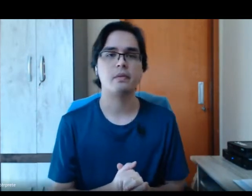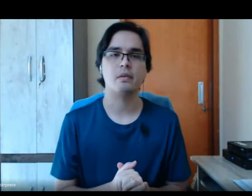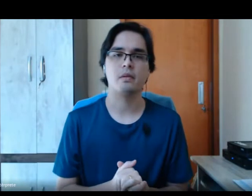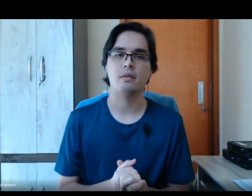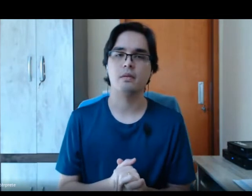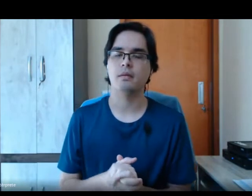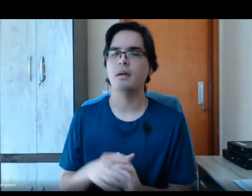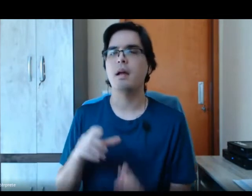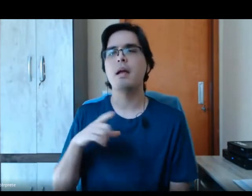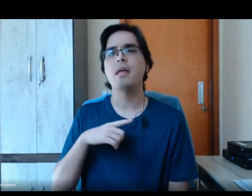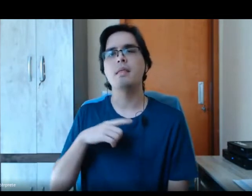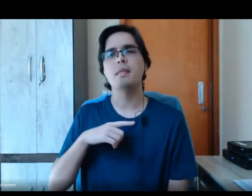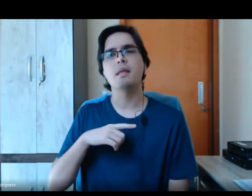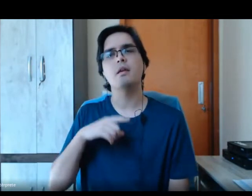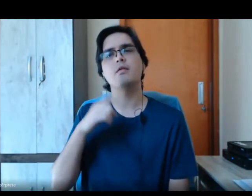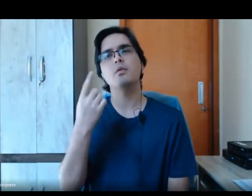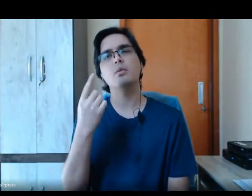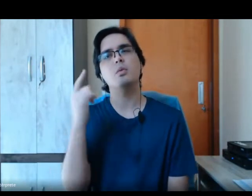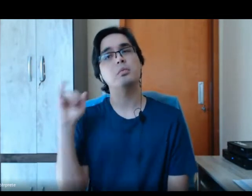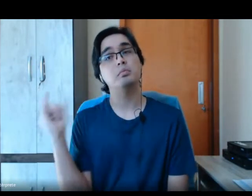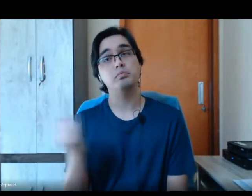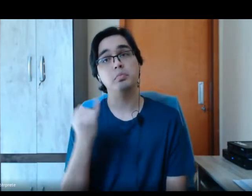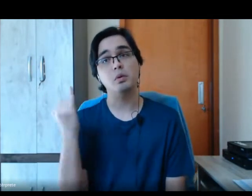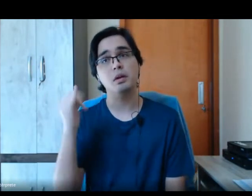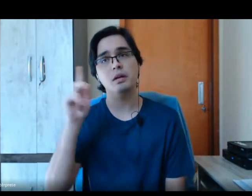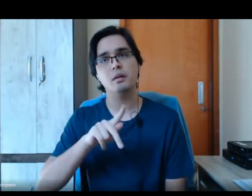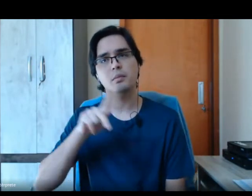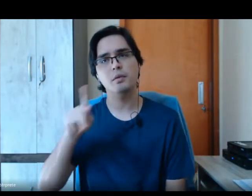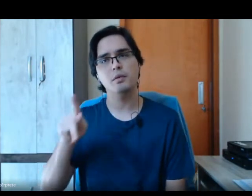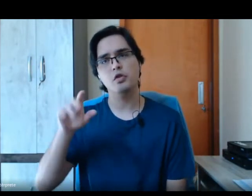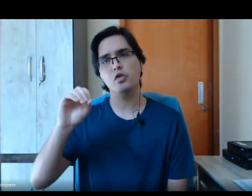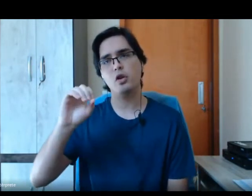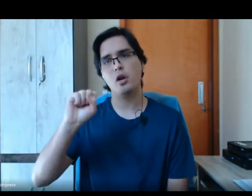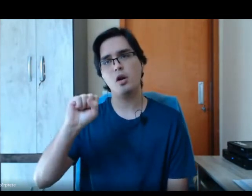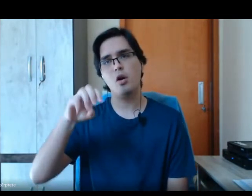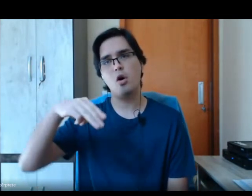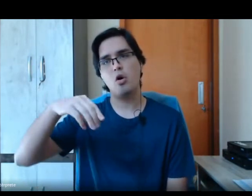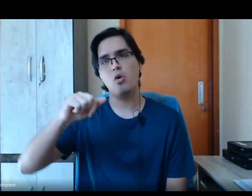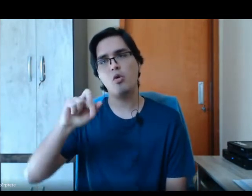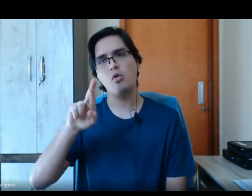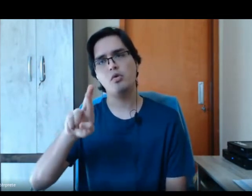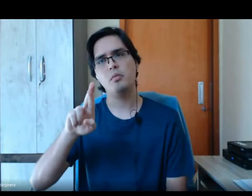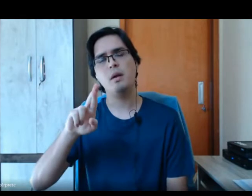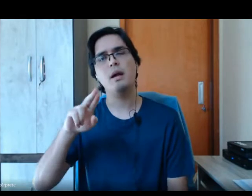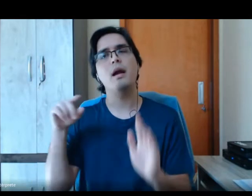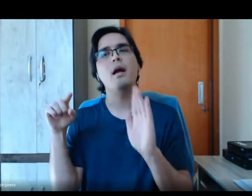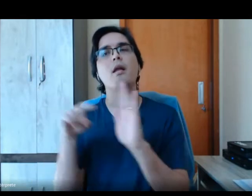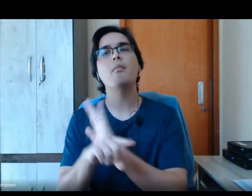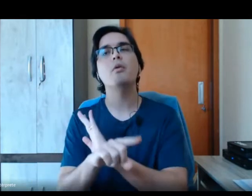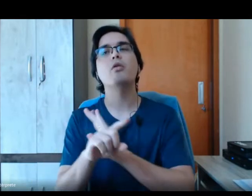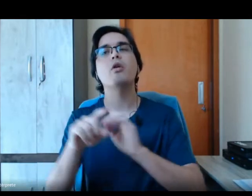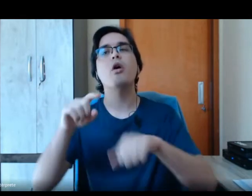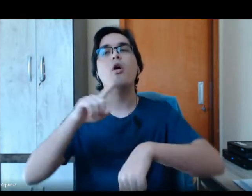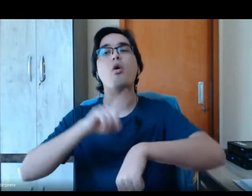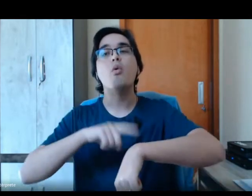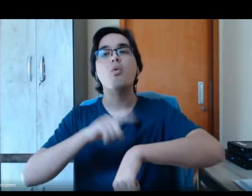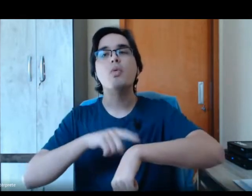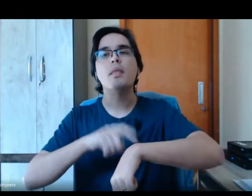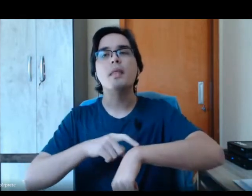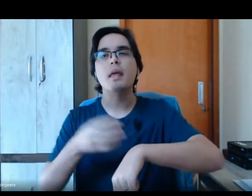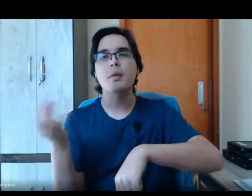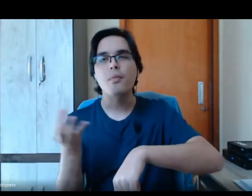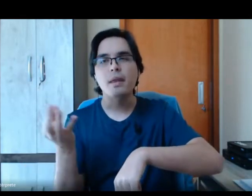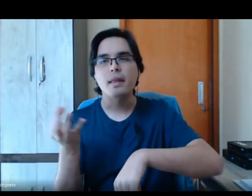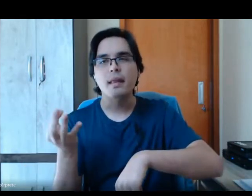sobre coisas a respeito do preenchimento do plano. Falou da bibliografia, mas acho que vocês vão falar depois disso. E aí,